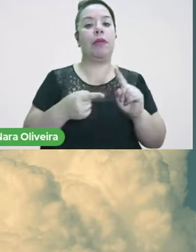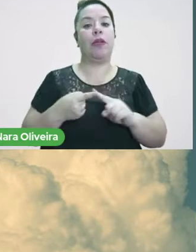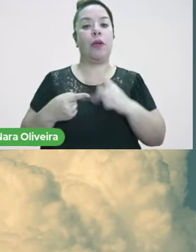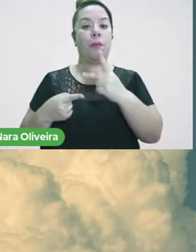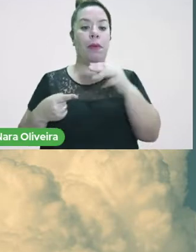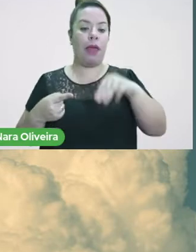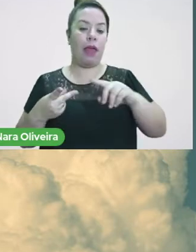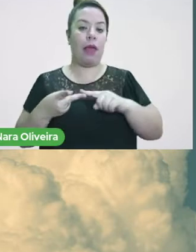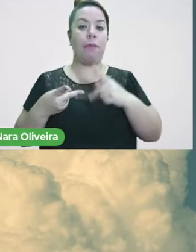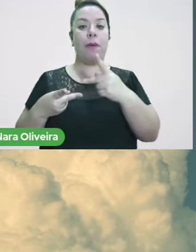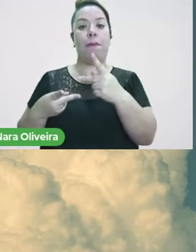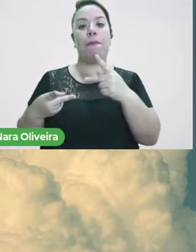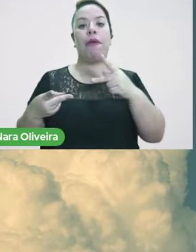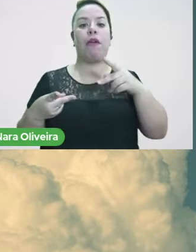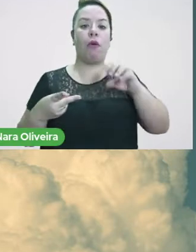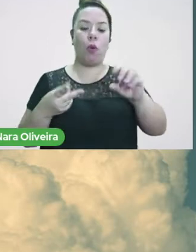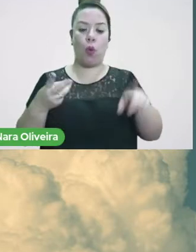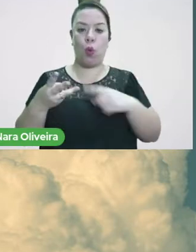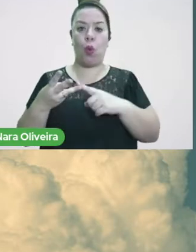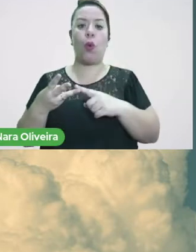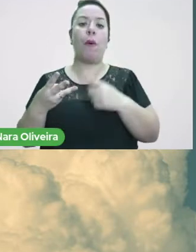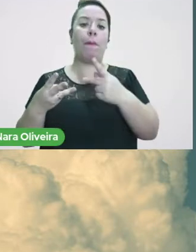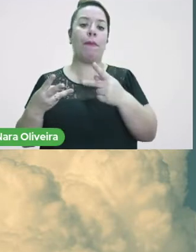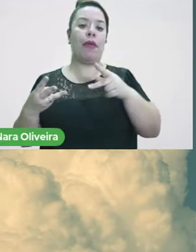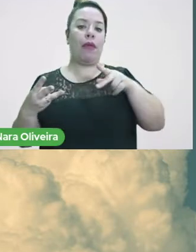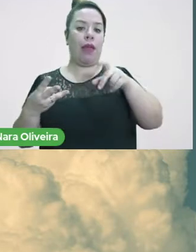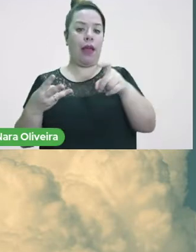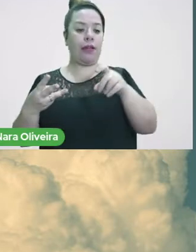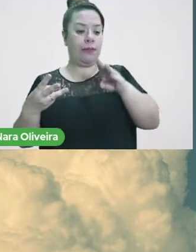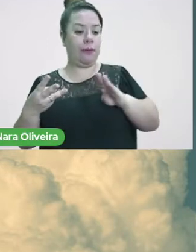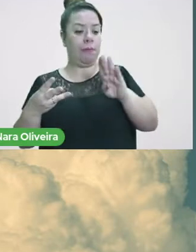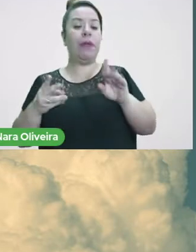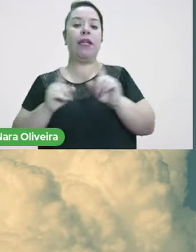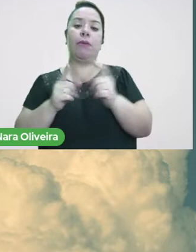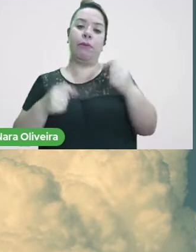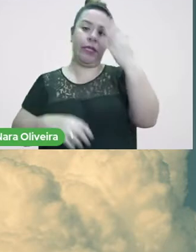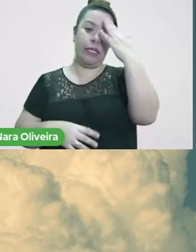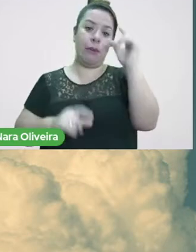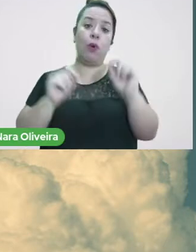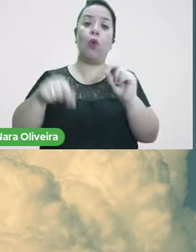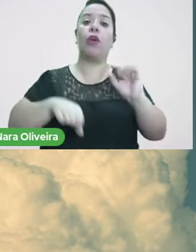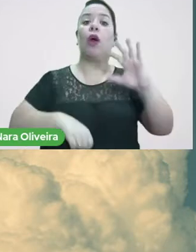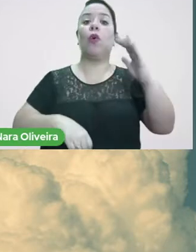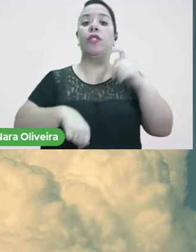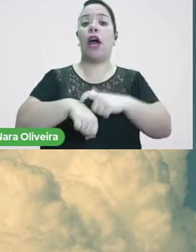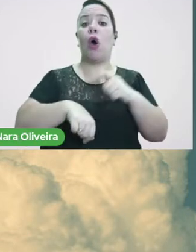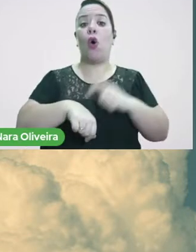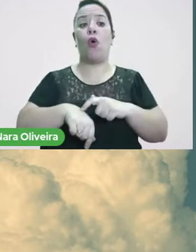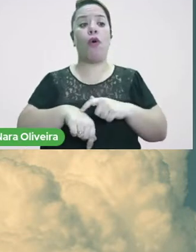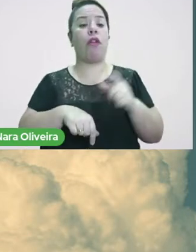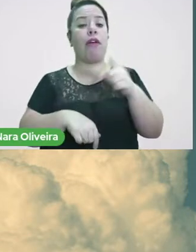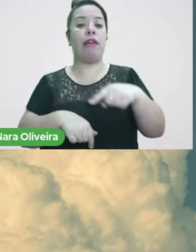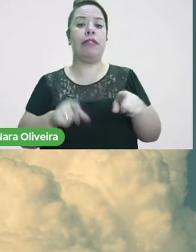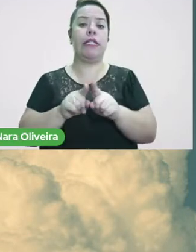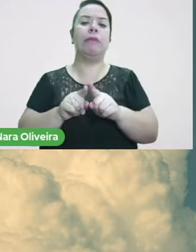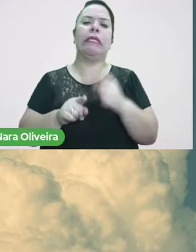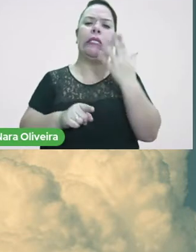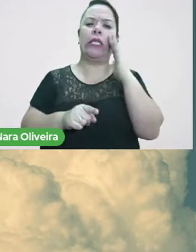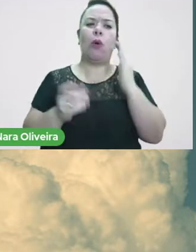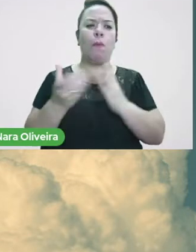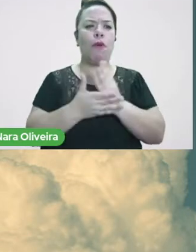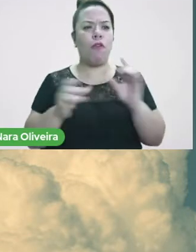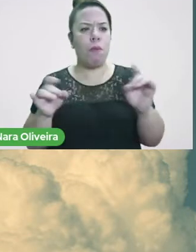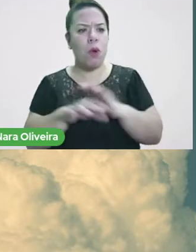eles precisam saber o que vai acontecer, tá? E quando eles precisam voltar e garantir que as coisas estão acontecendo. Code